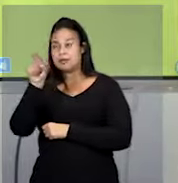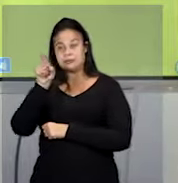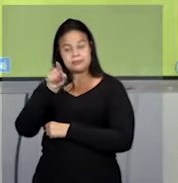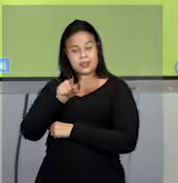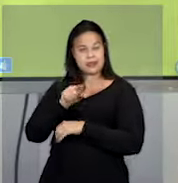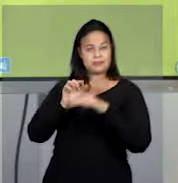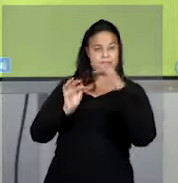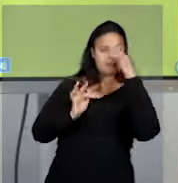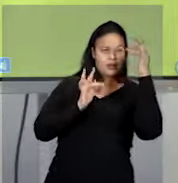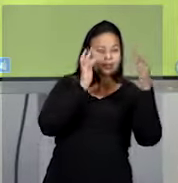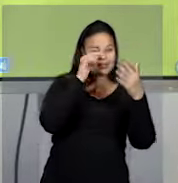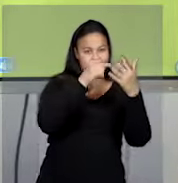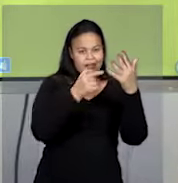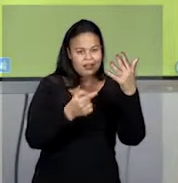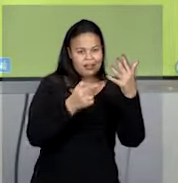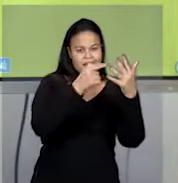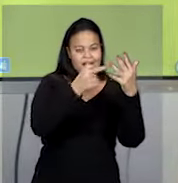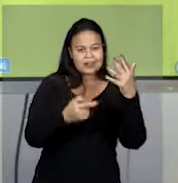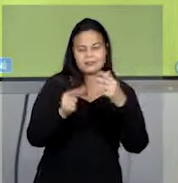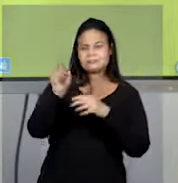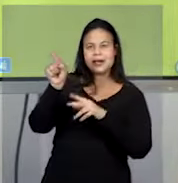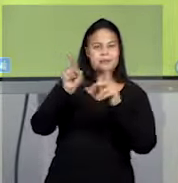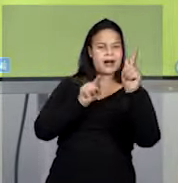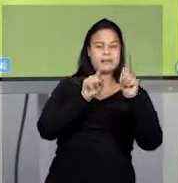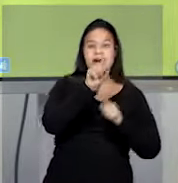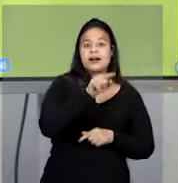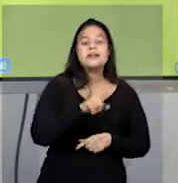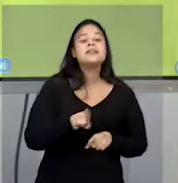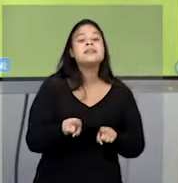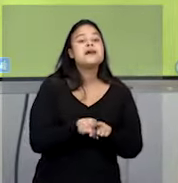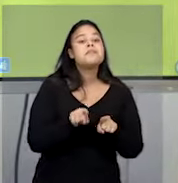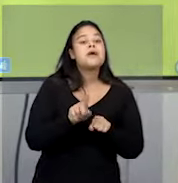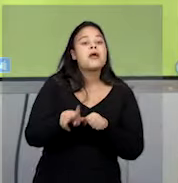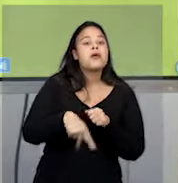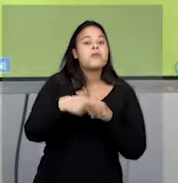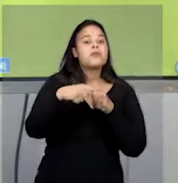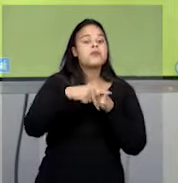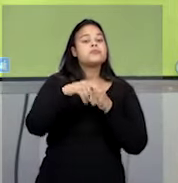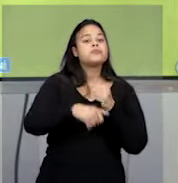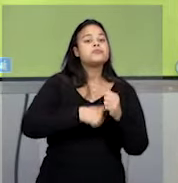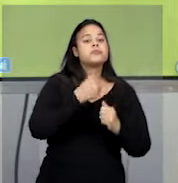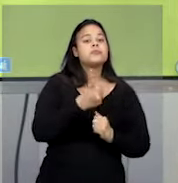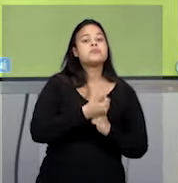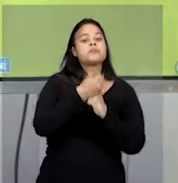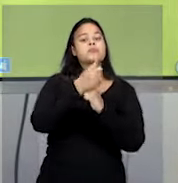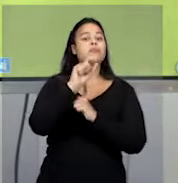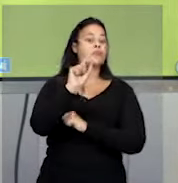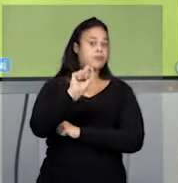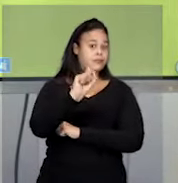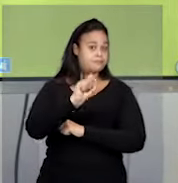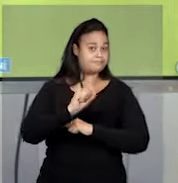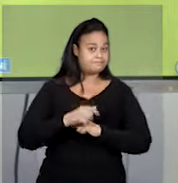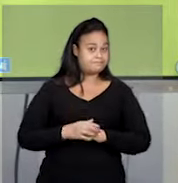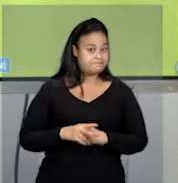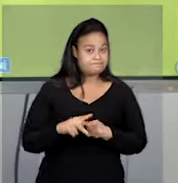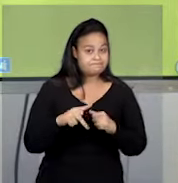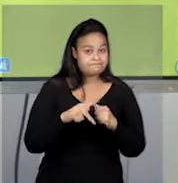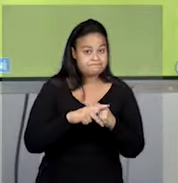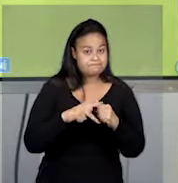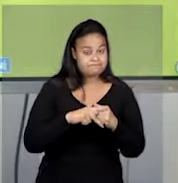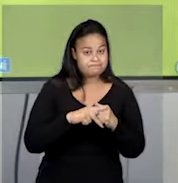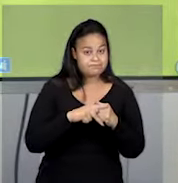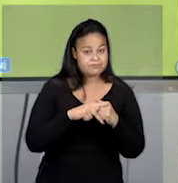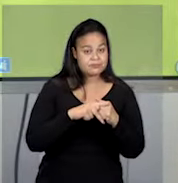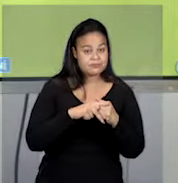aqueles, aquilo. Então, os pronomes vão substituir o quê? Os pronomes, na